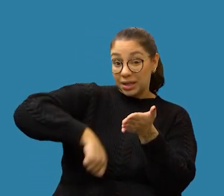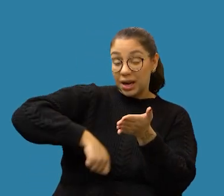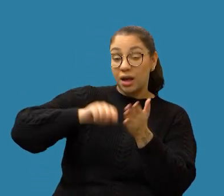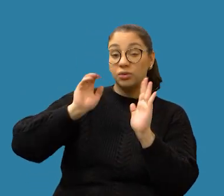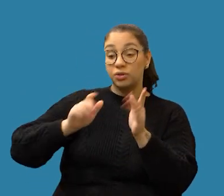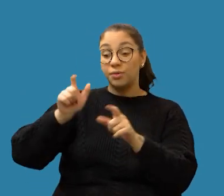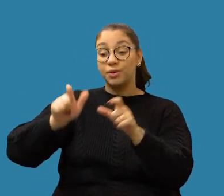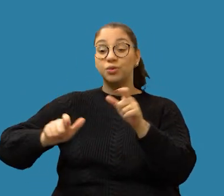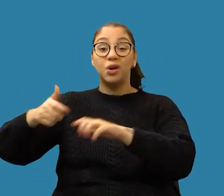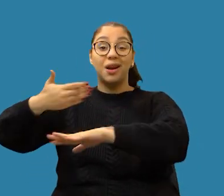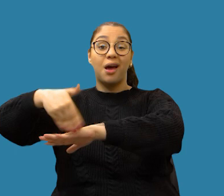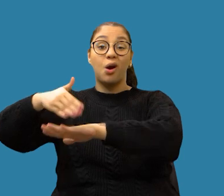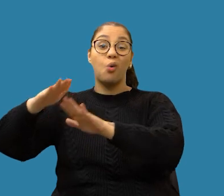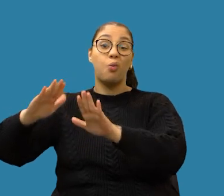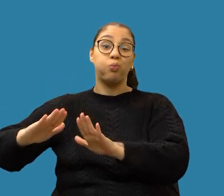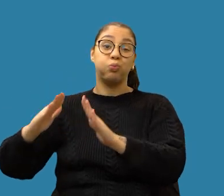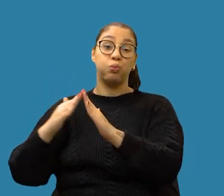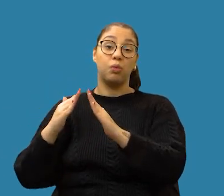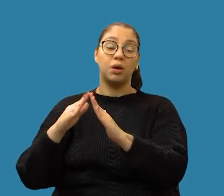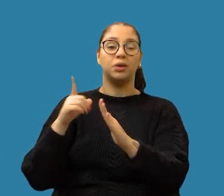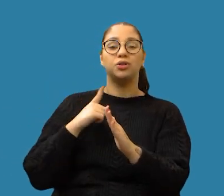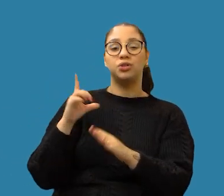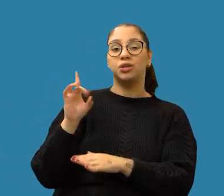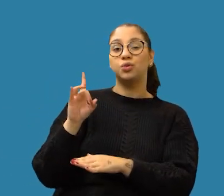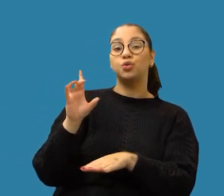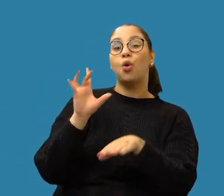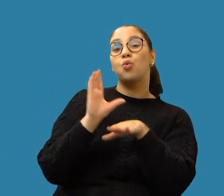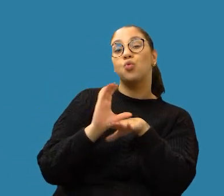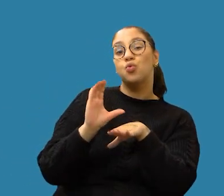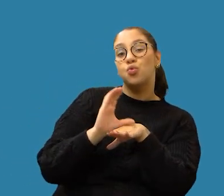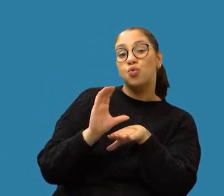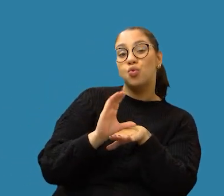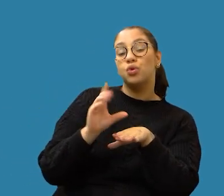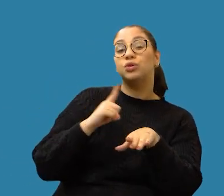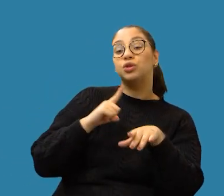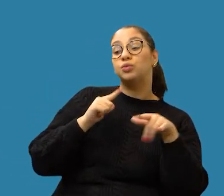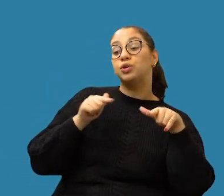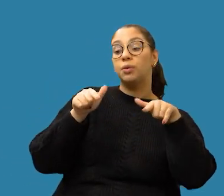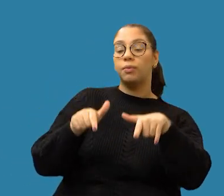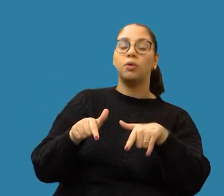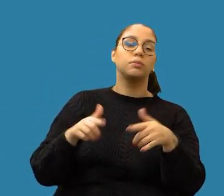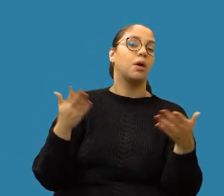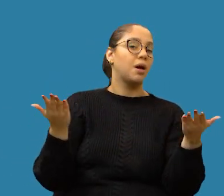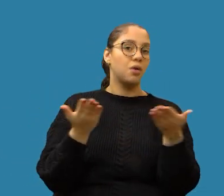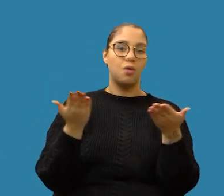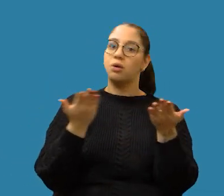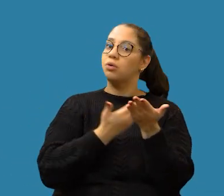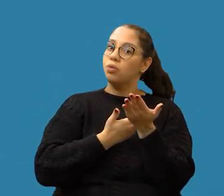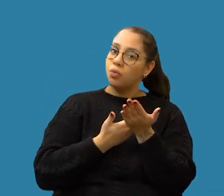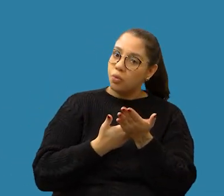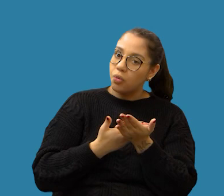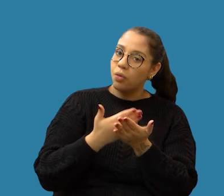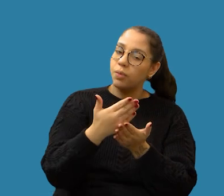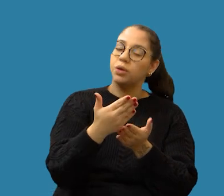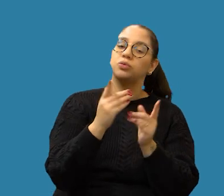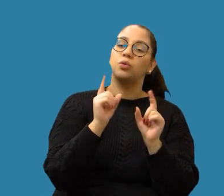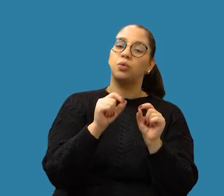assinada, trabalhando, que antigamente elas tinham apenas até o curso, ela recebia o diploma.